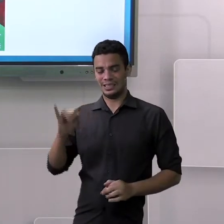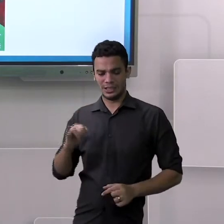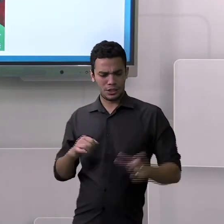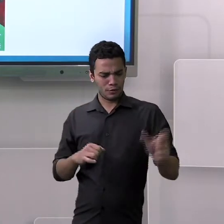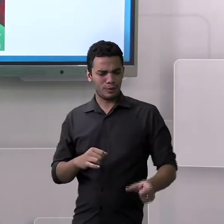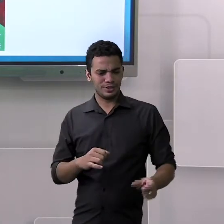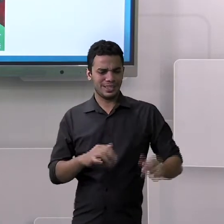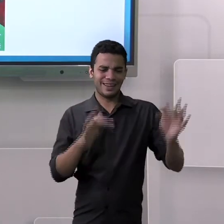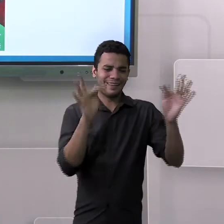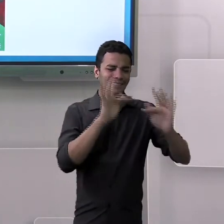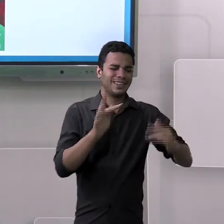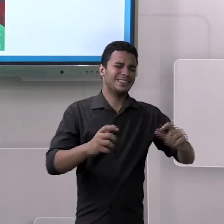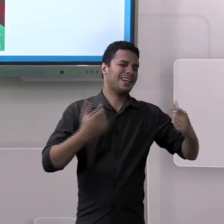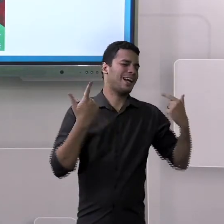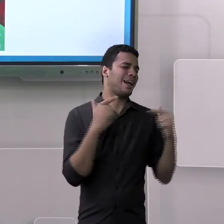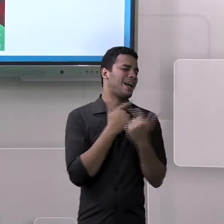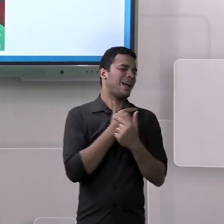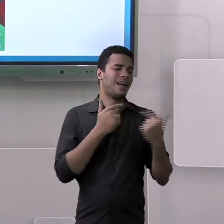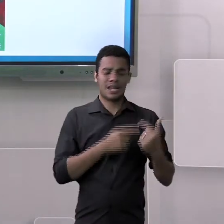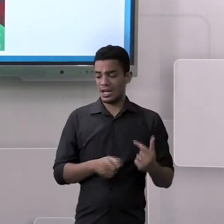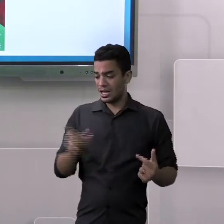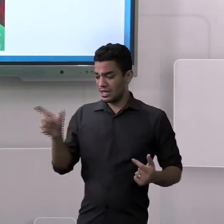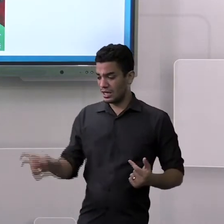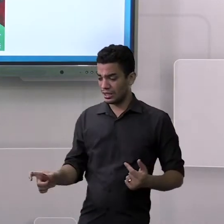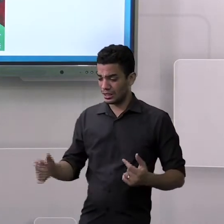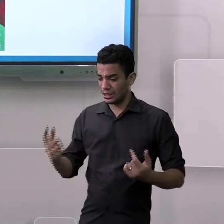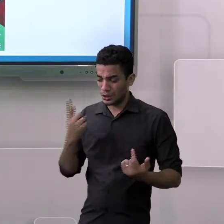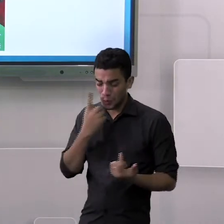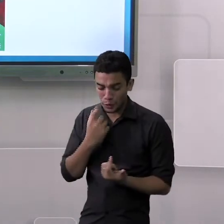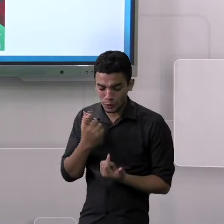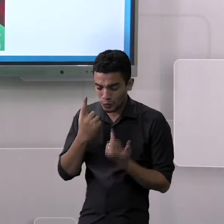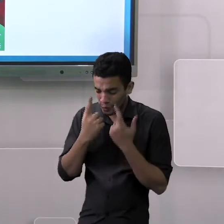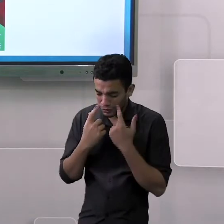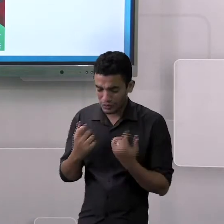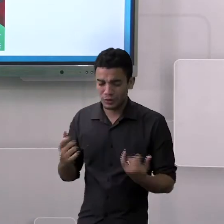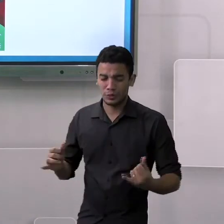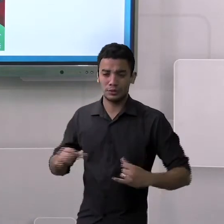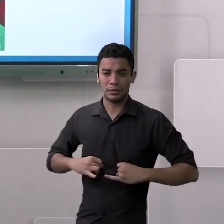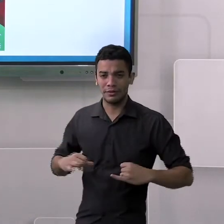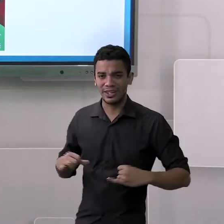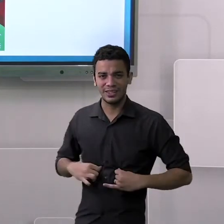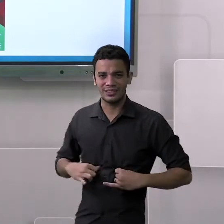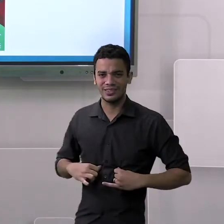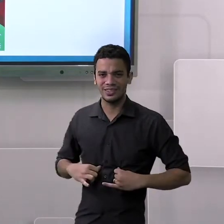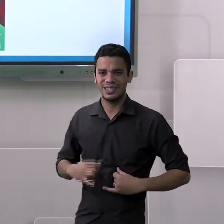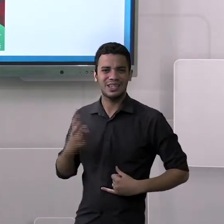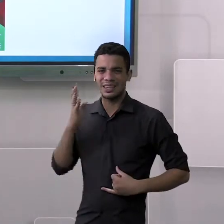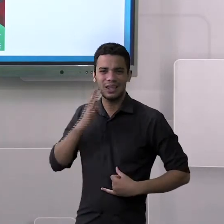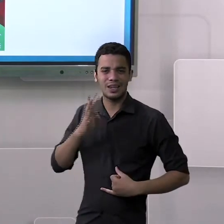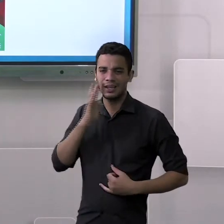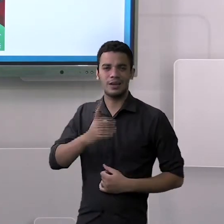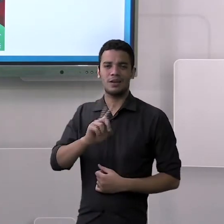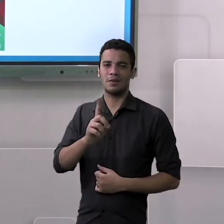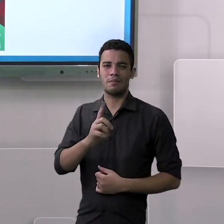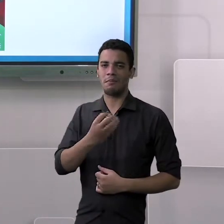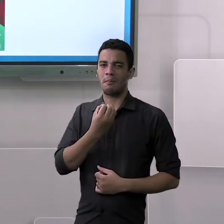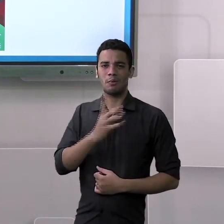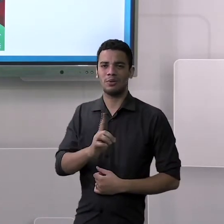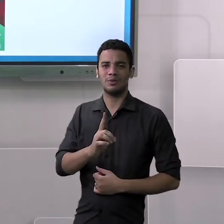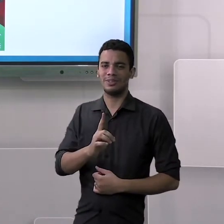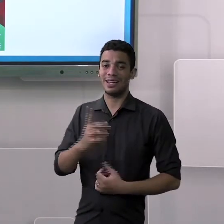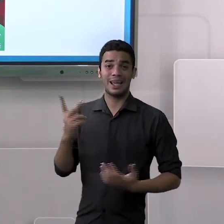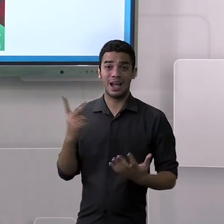triste, ó, não é legal continuar com essa brincadeira.